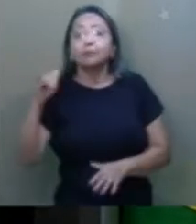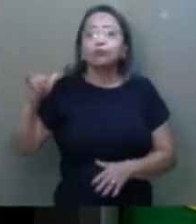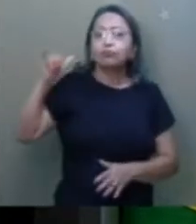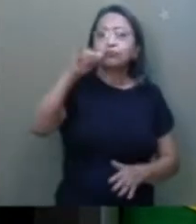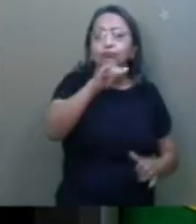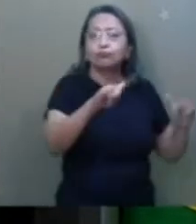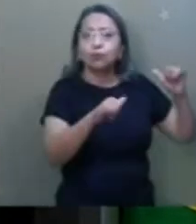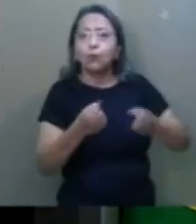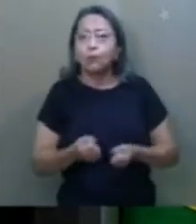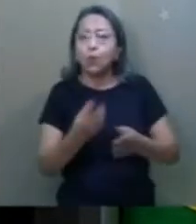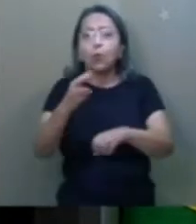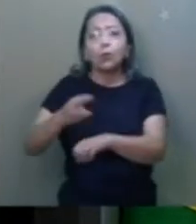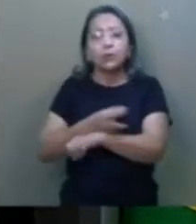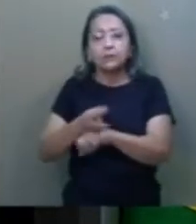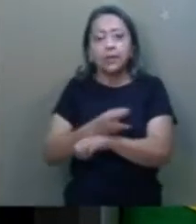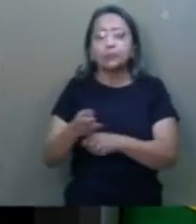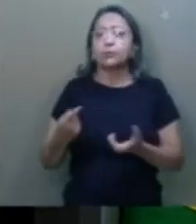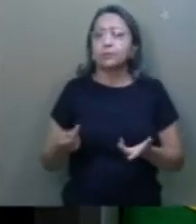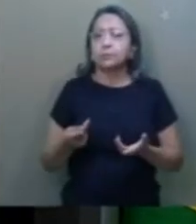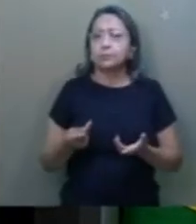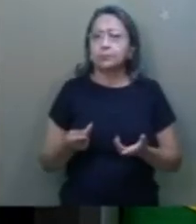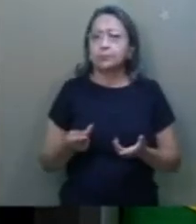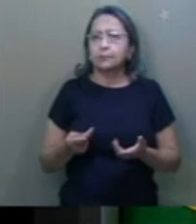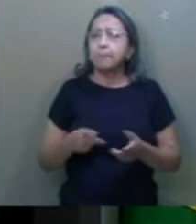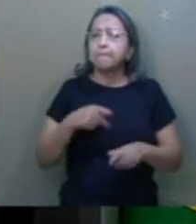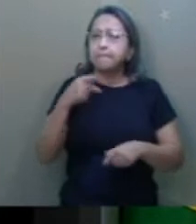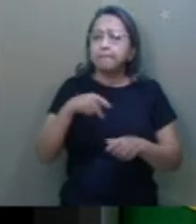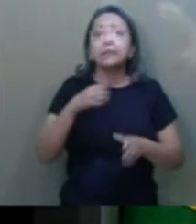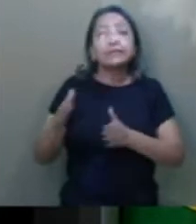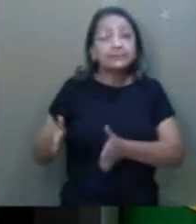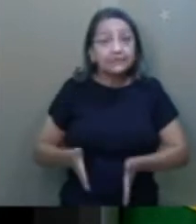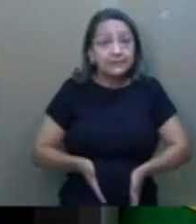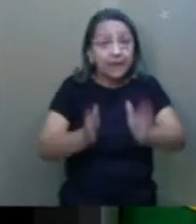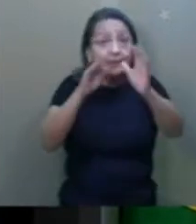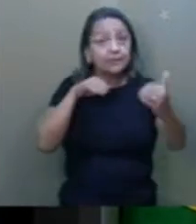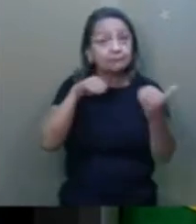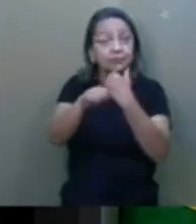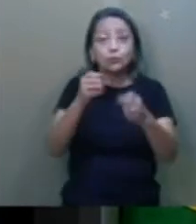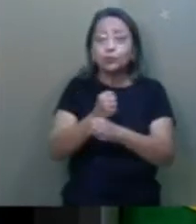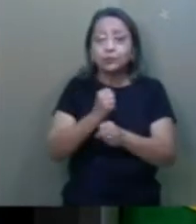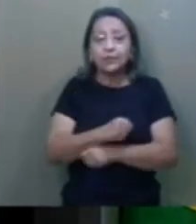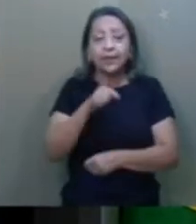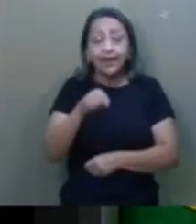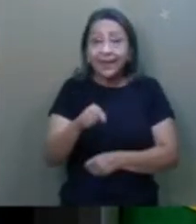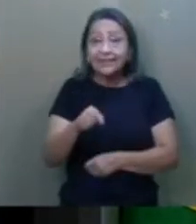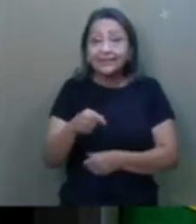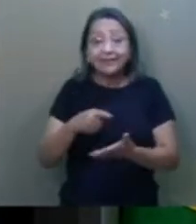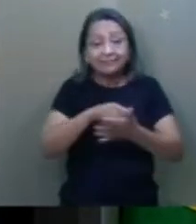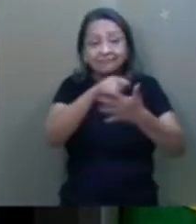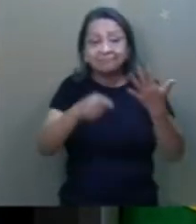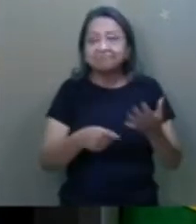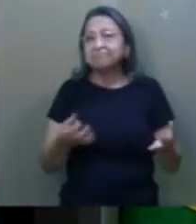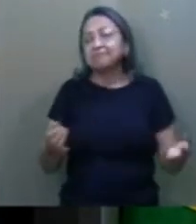que foram concessionados, de portos pela primeira vez, estradas que estão sendo construídas. Essa narrativa,